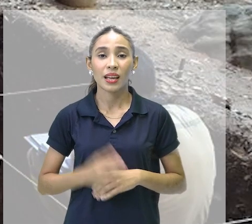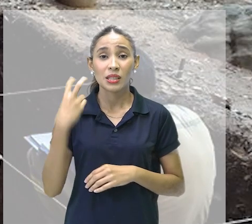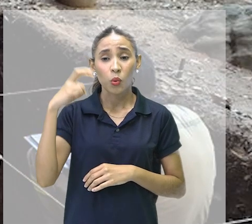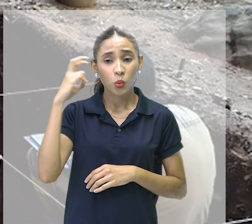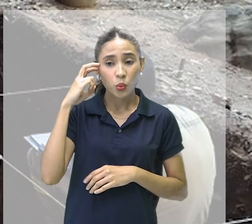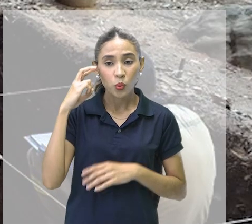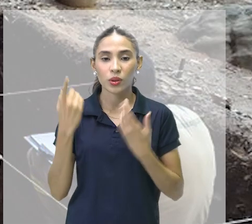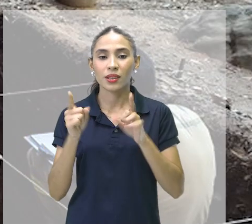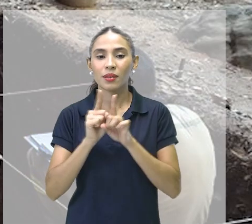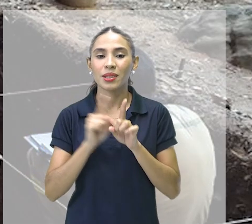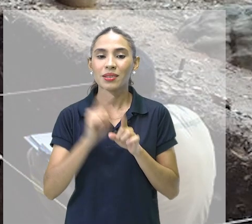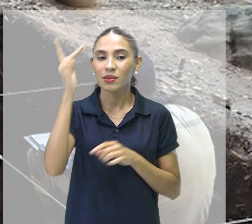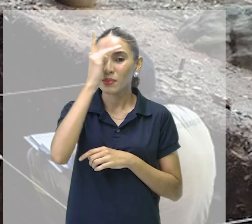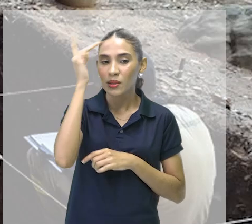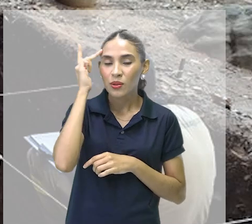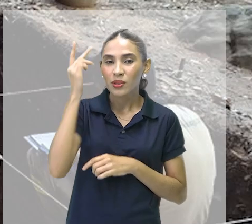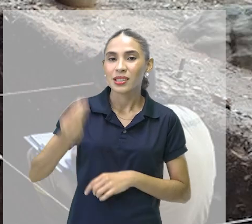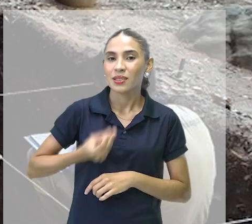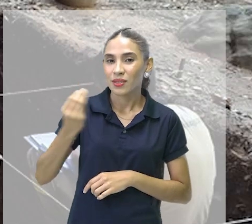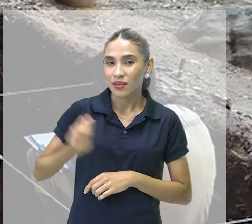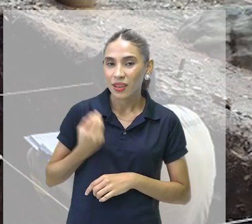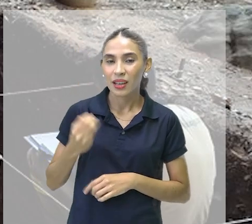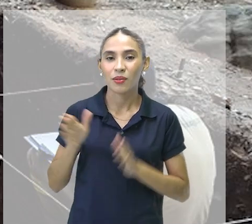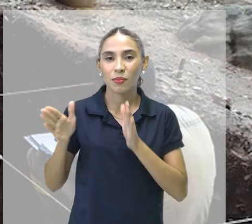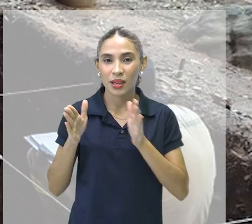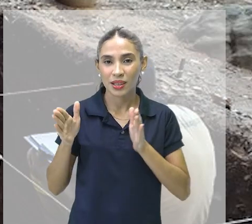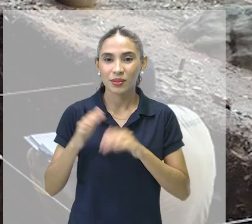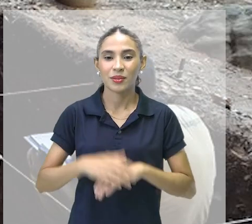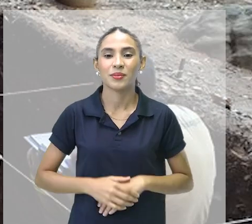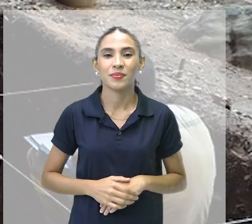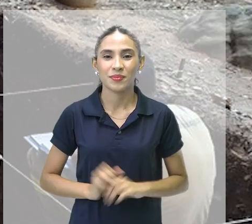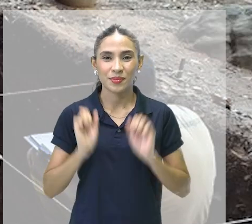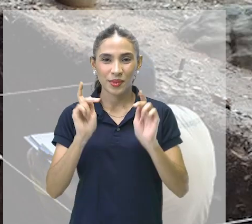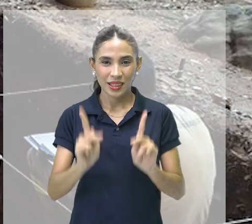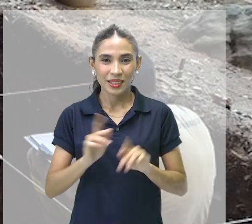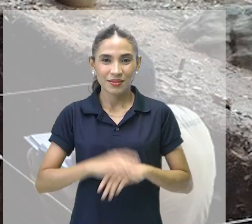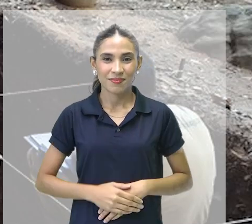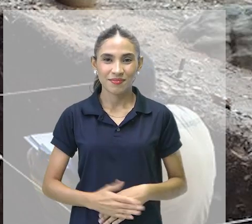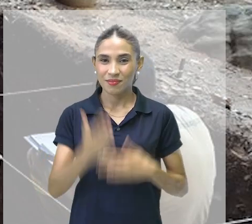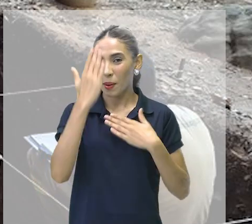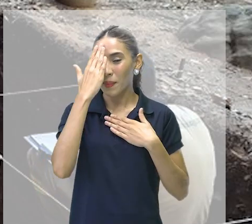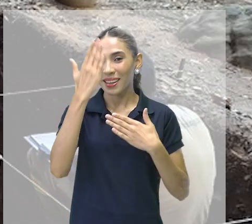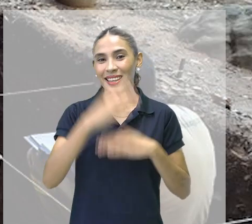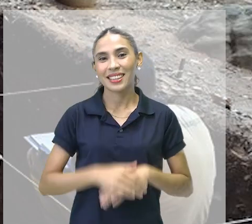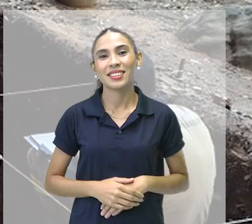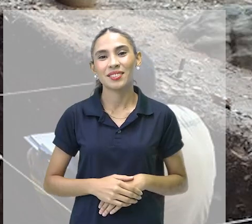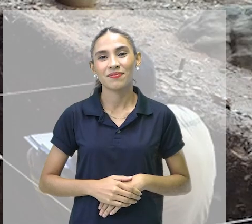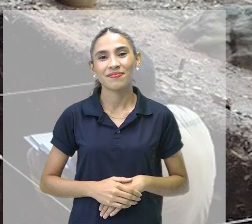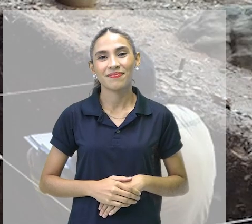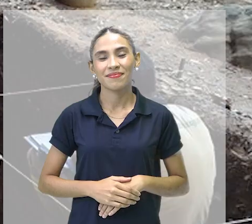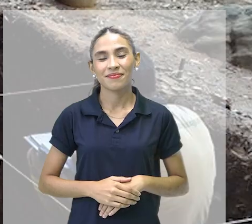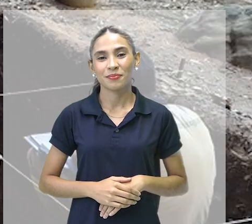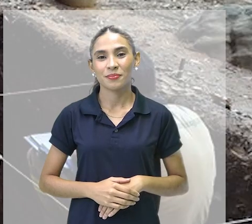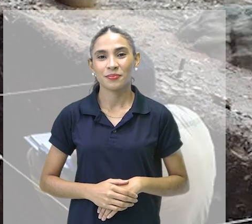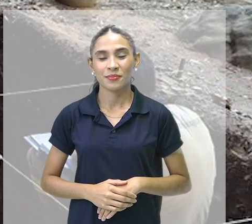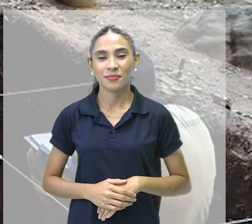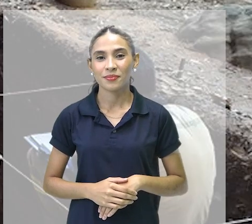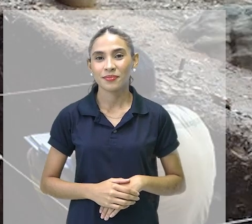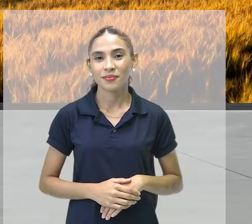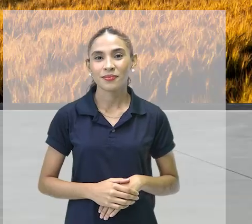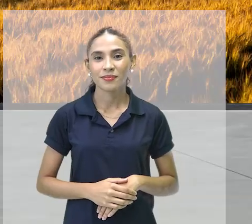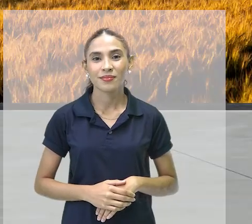cultura, essas pessoas que viveram nessa época, tá bom? Muito obrigado pela sua presença e até a próxima.